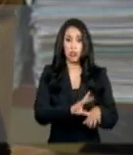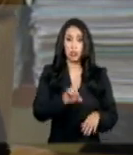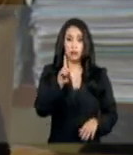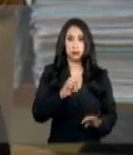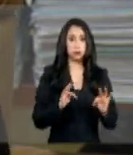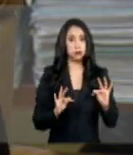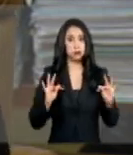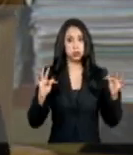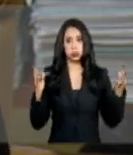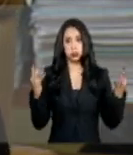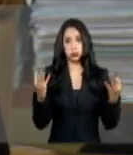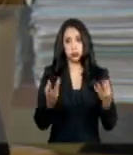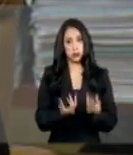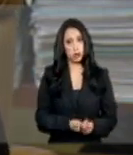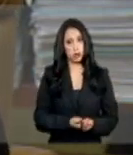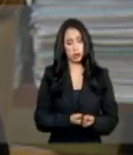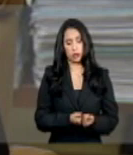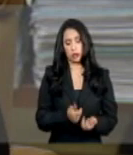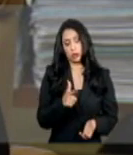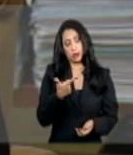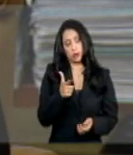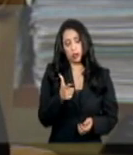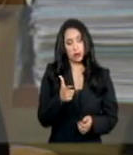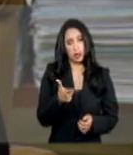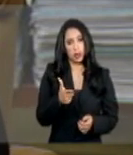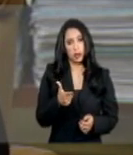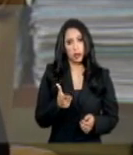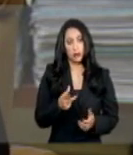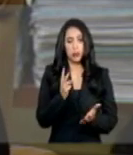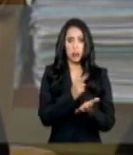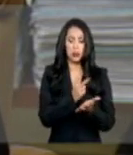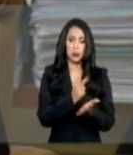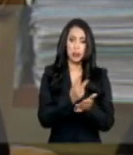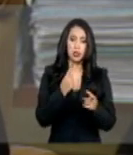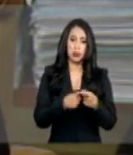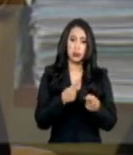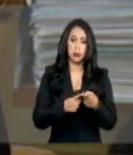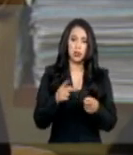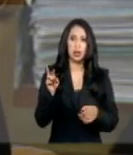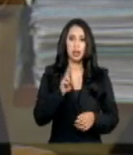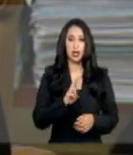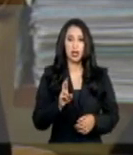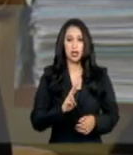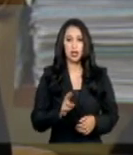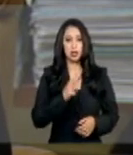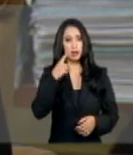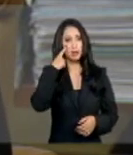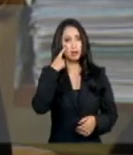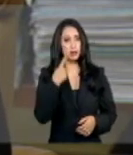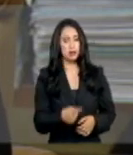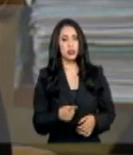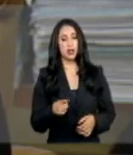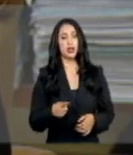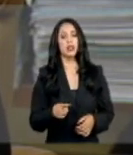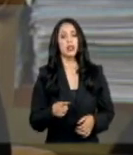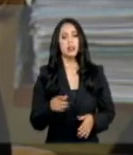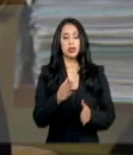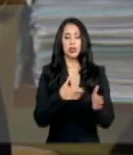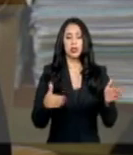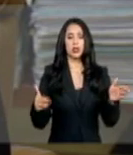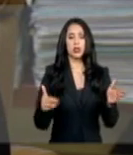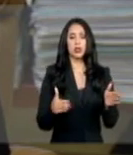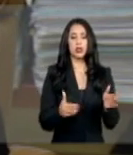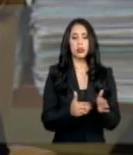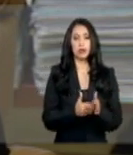que se revistam de caráter absoluto mesmo porque razões de relevante interesse público ou exigências